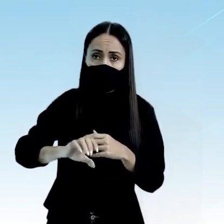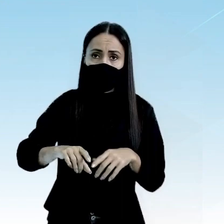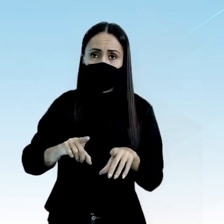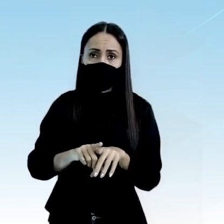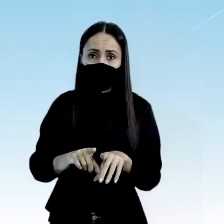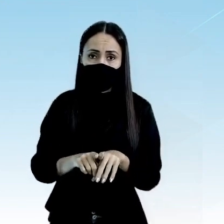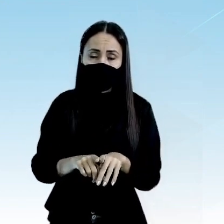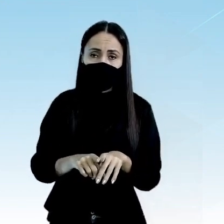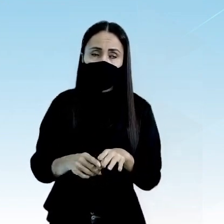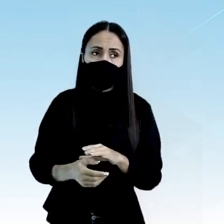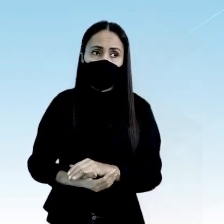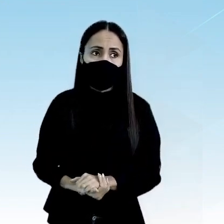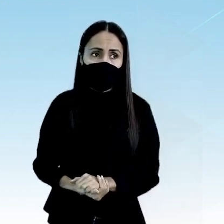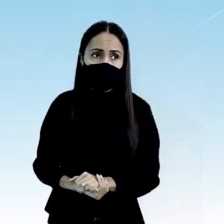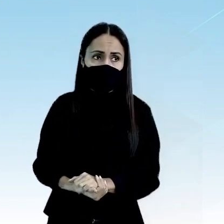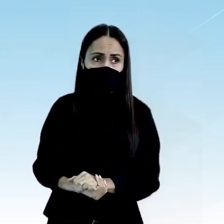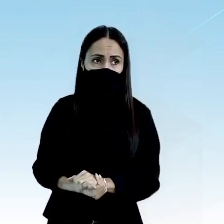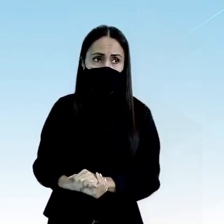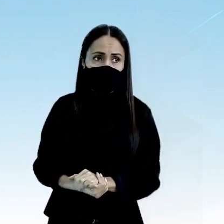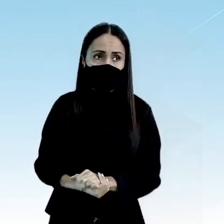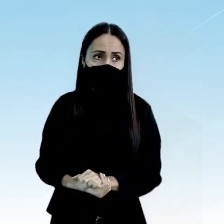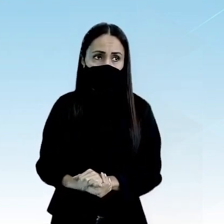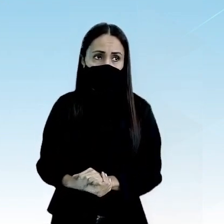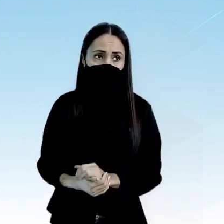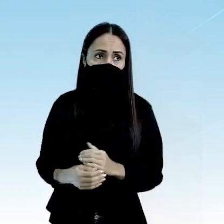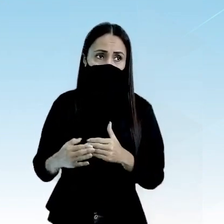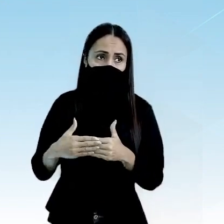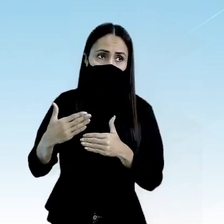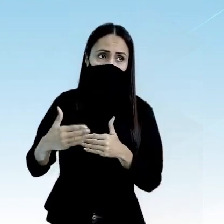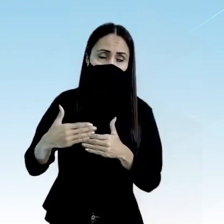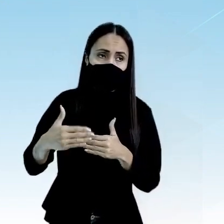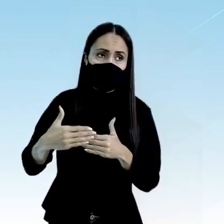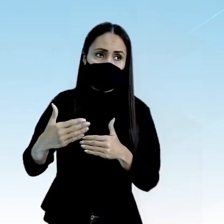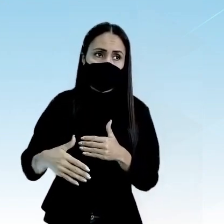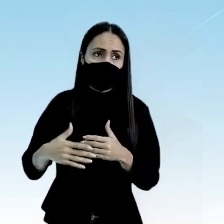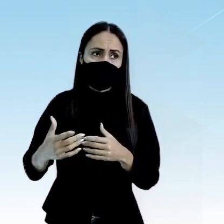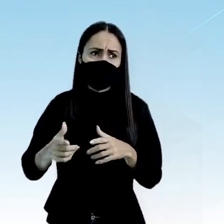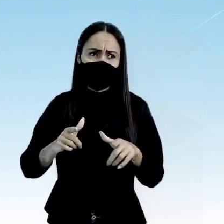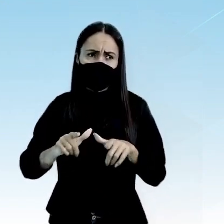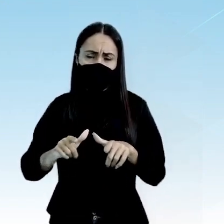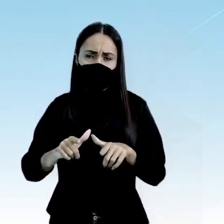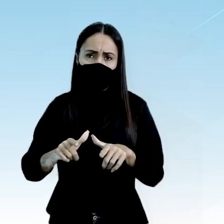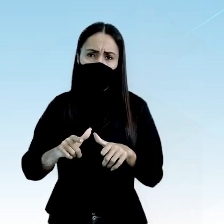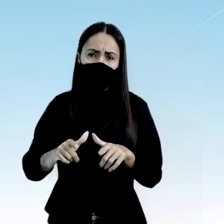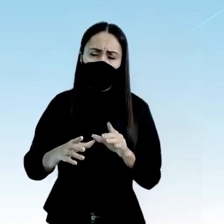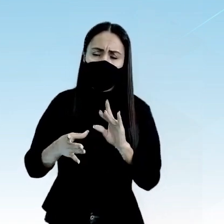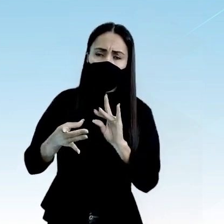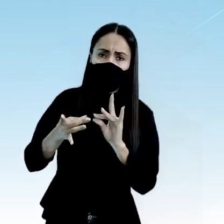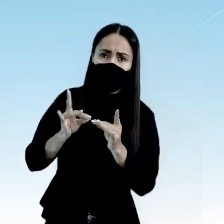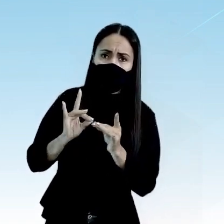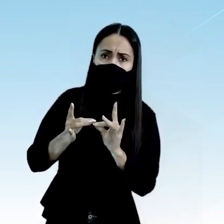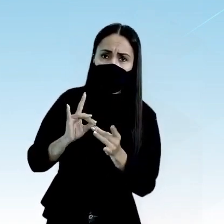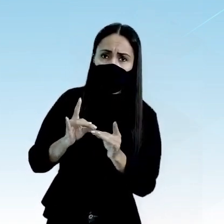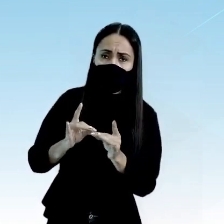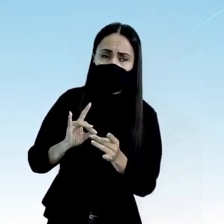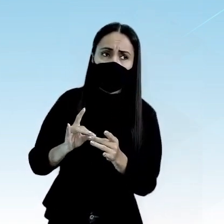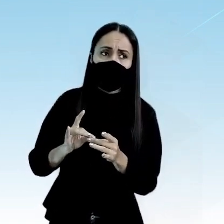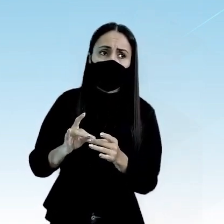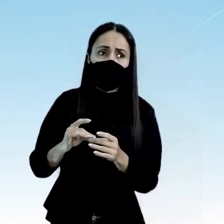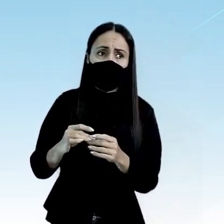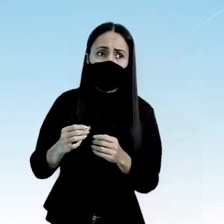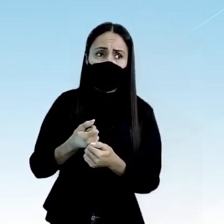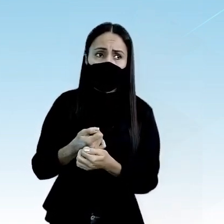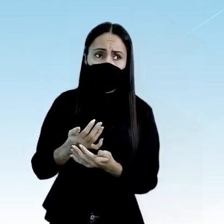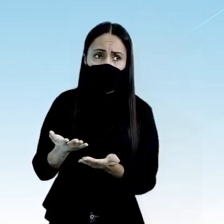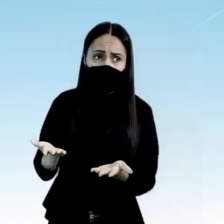negociantes da Europa passaram o quê? Então, a reunir trabalhadores em grandes oficinas e a